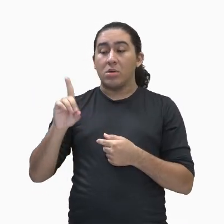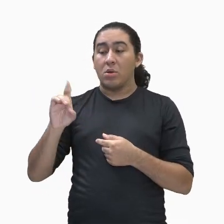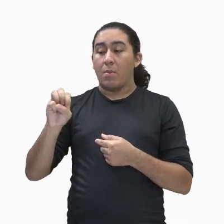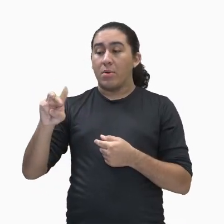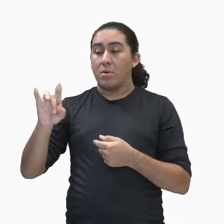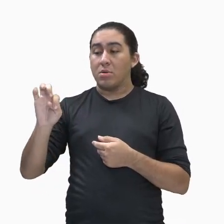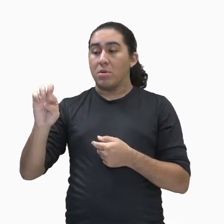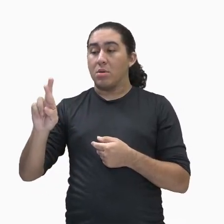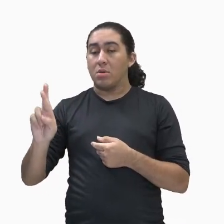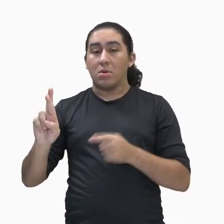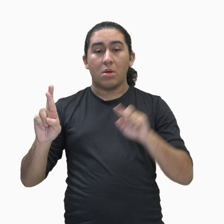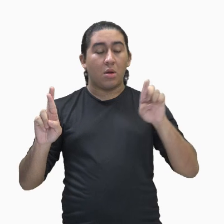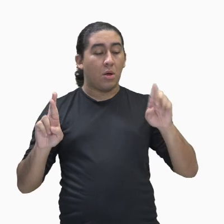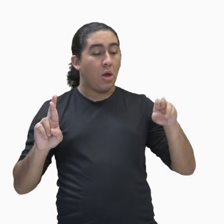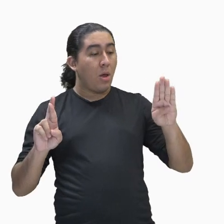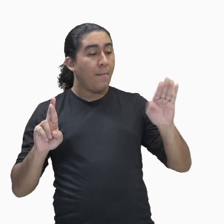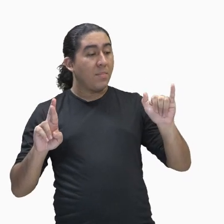Grandchildren.